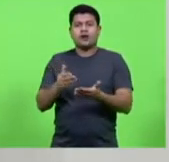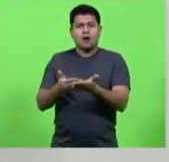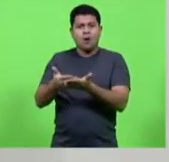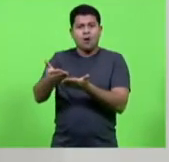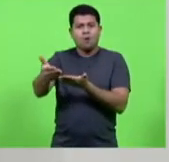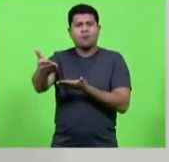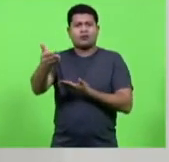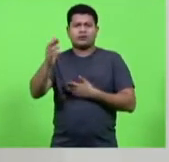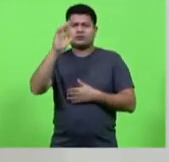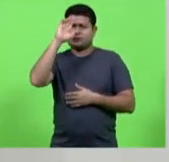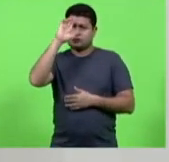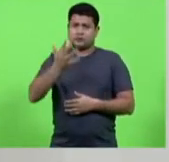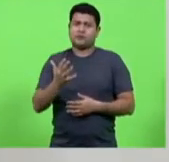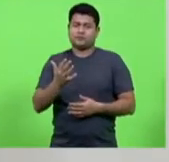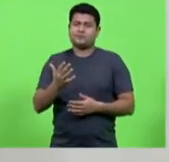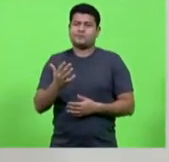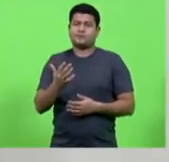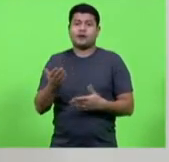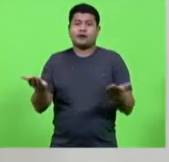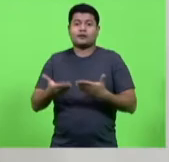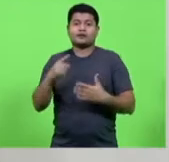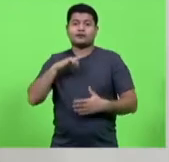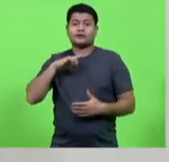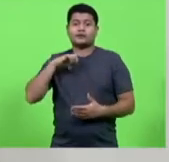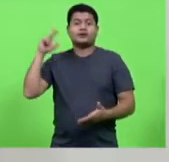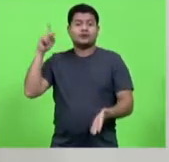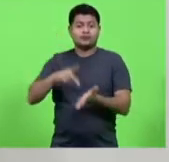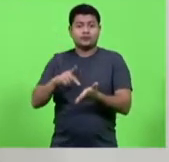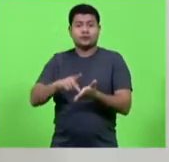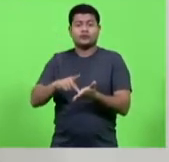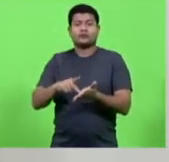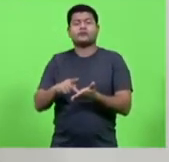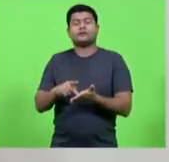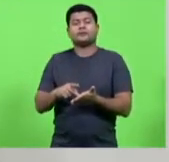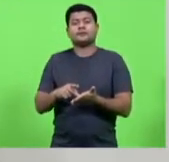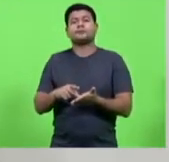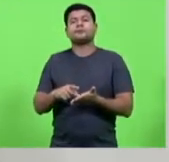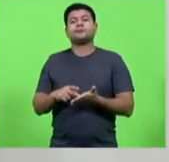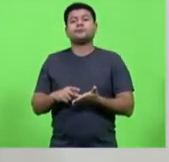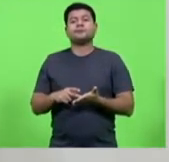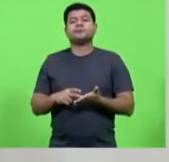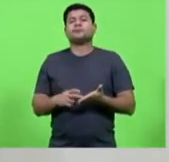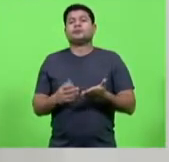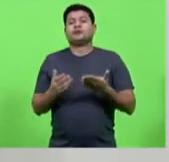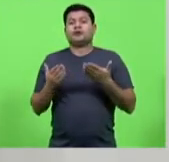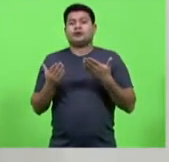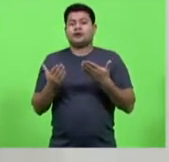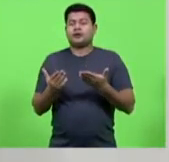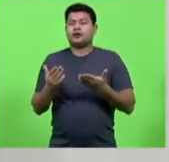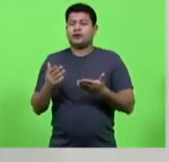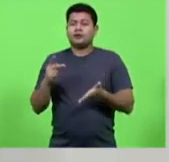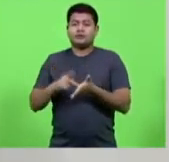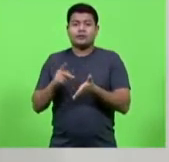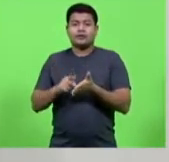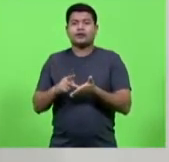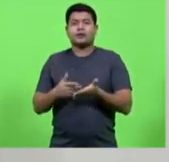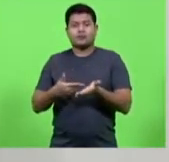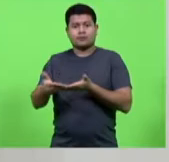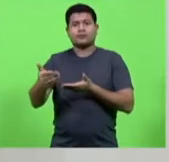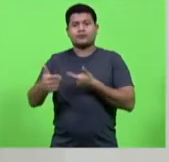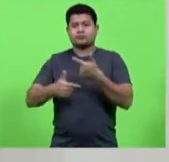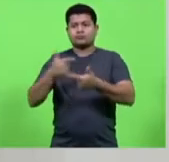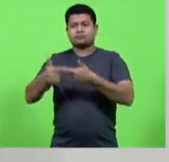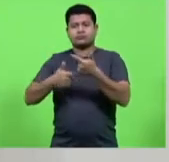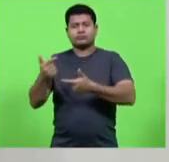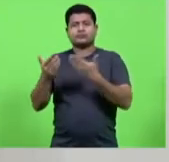túnel. Agora teremos a convicção de que esta obra sairá definitivamente do papel. Aproveitando aqui